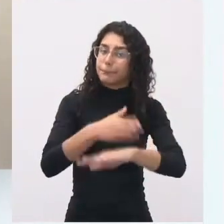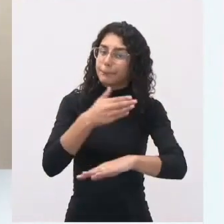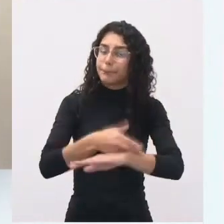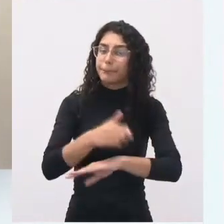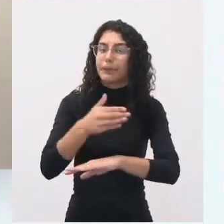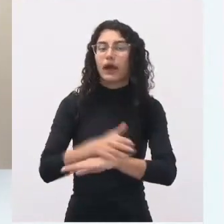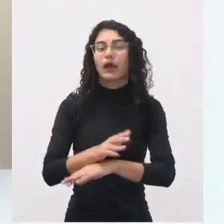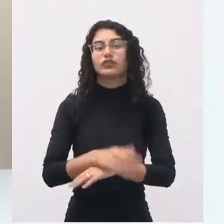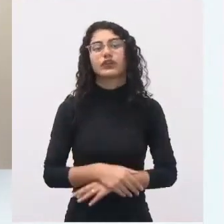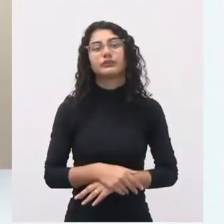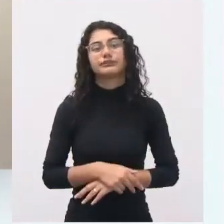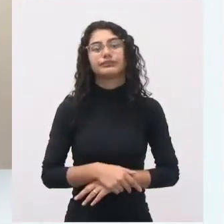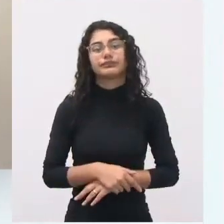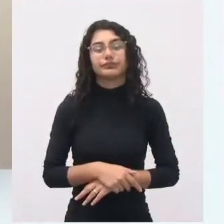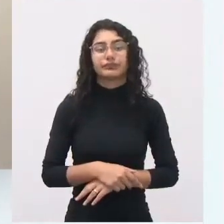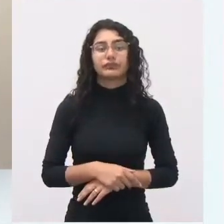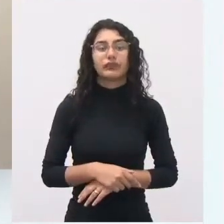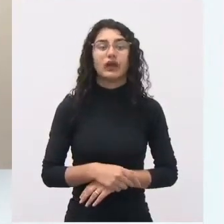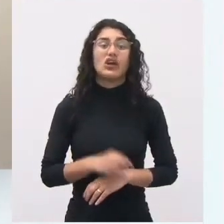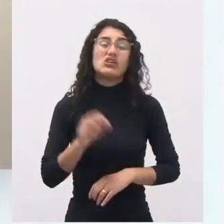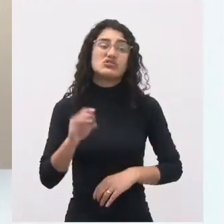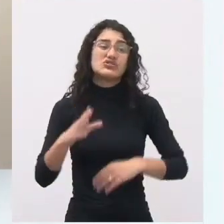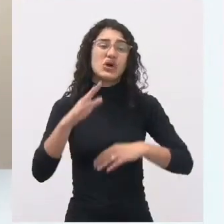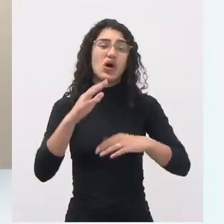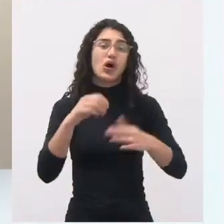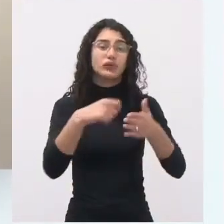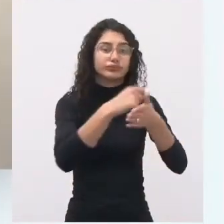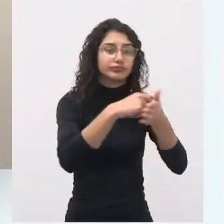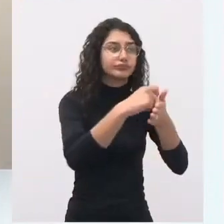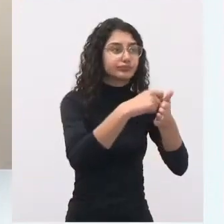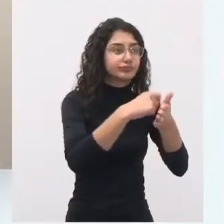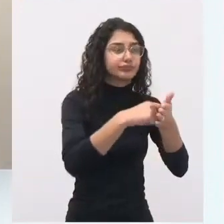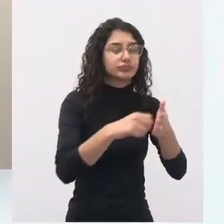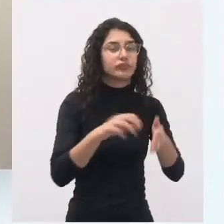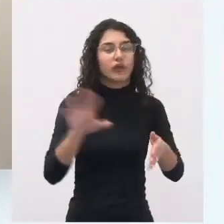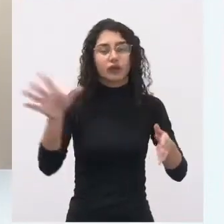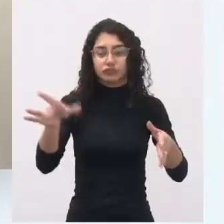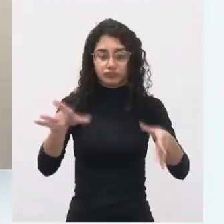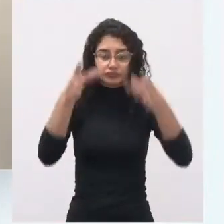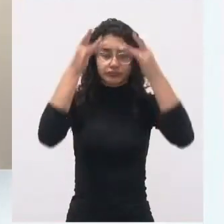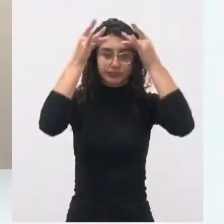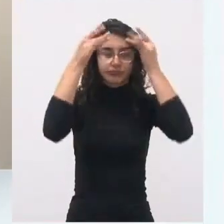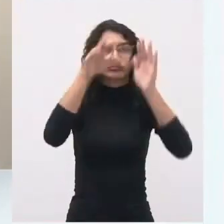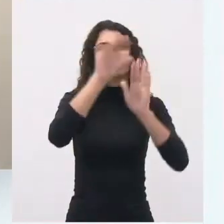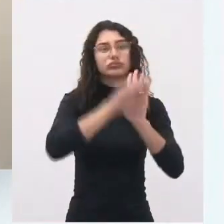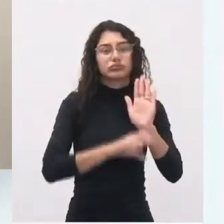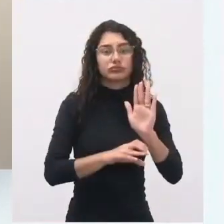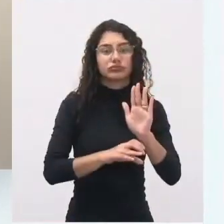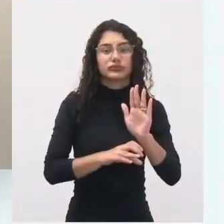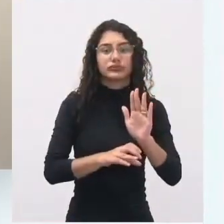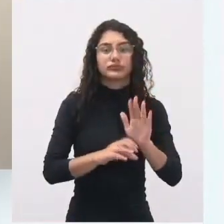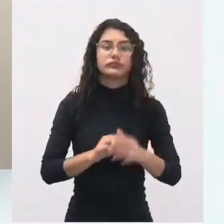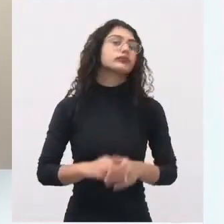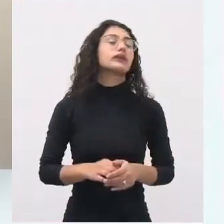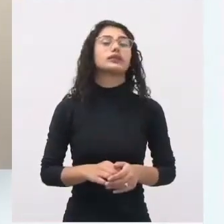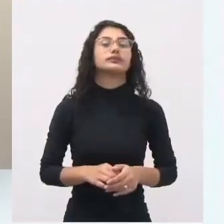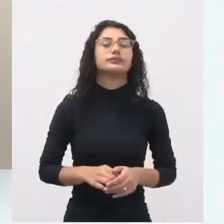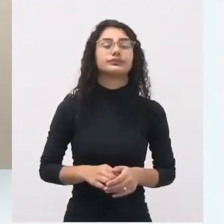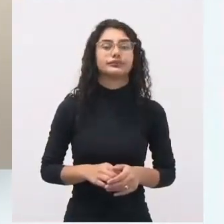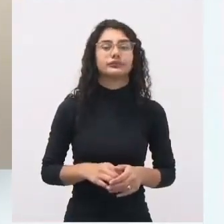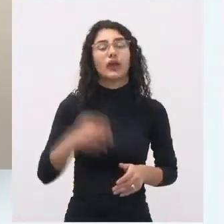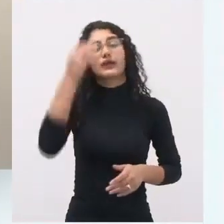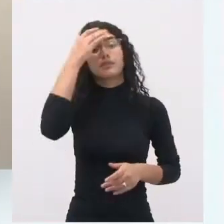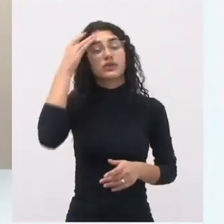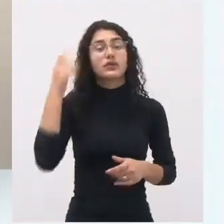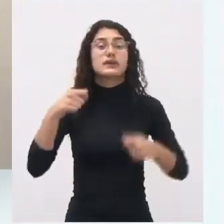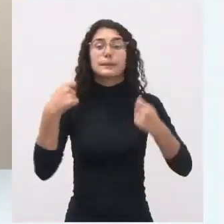uma formação apenas teórica, que todo mundo vai saber decorar o currículo, saber decorar os princípios do currículo. As pessoas têm